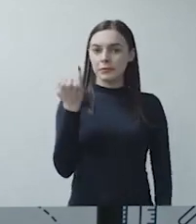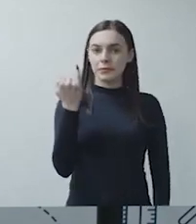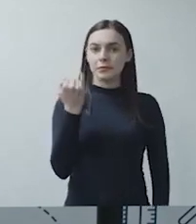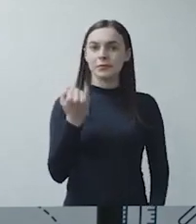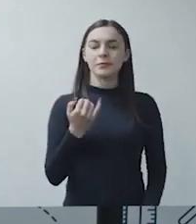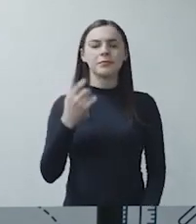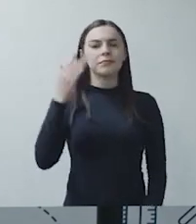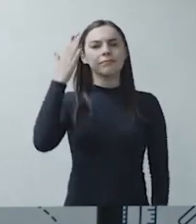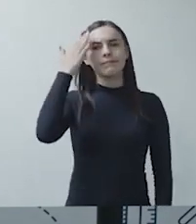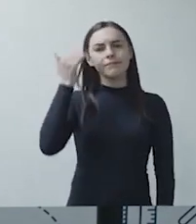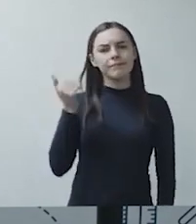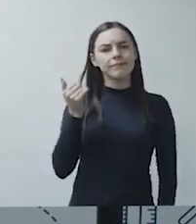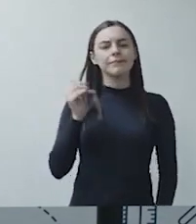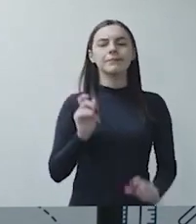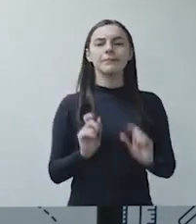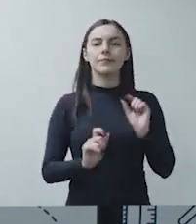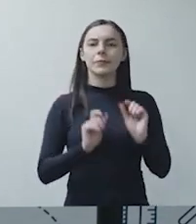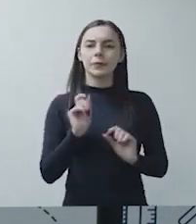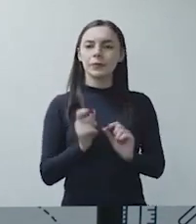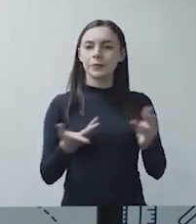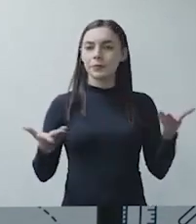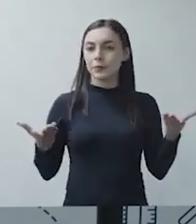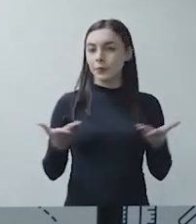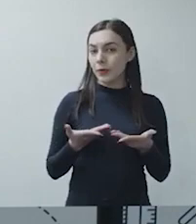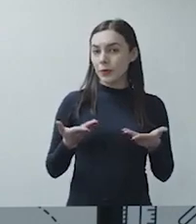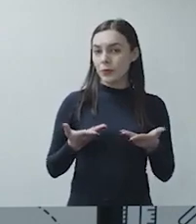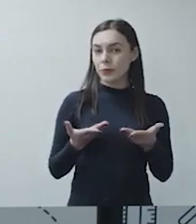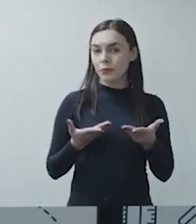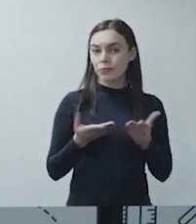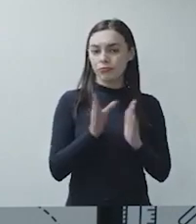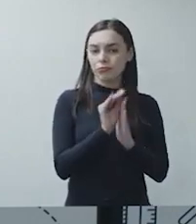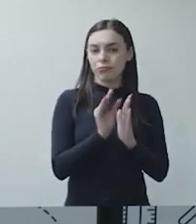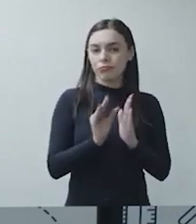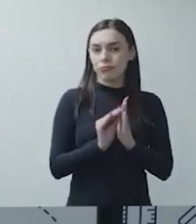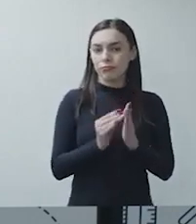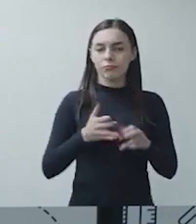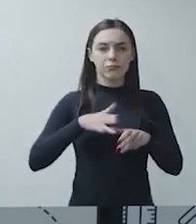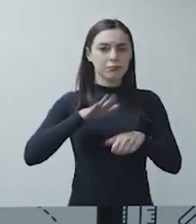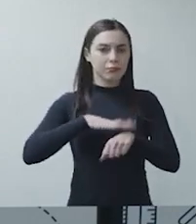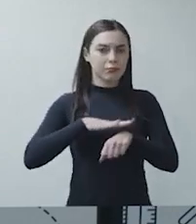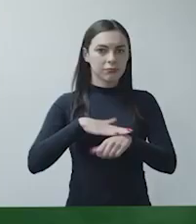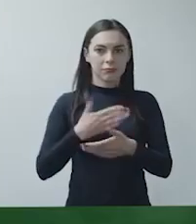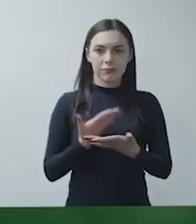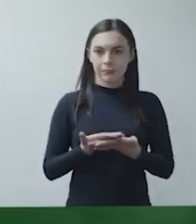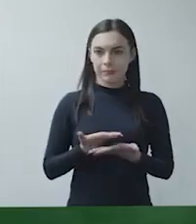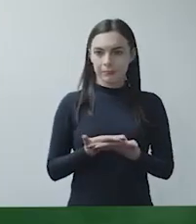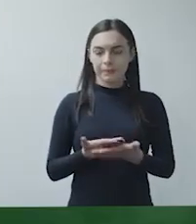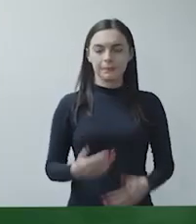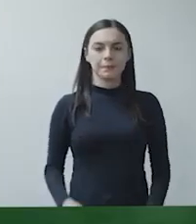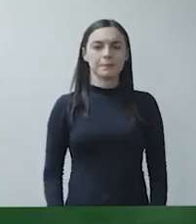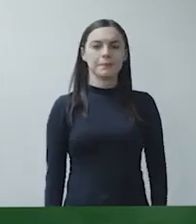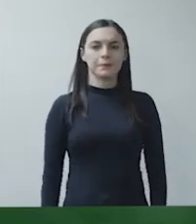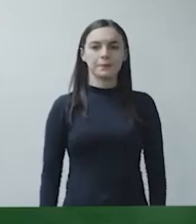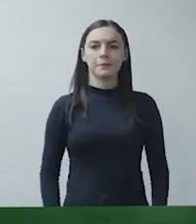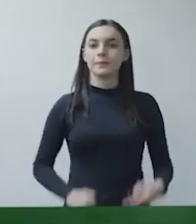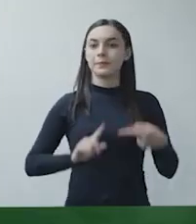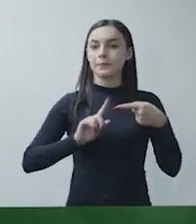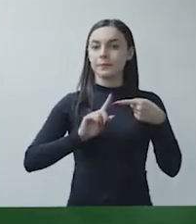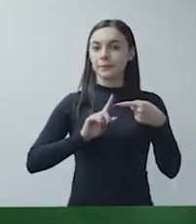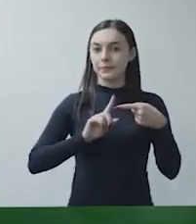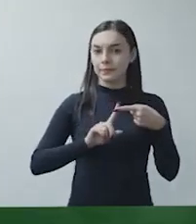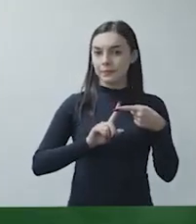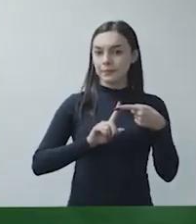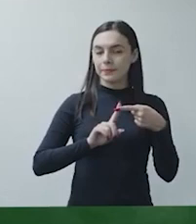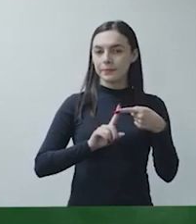nós sabermos aquilo que nós iremos trabalhar no nosso momento de aula. Então, falaremos hoje sobre